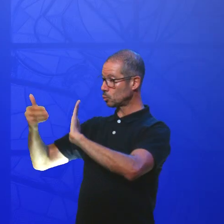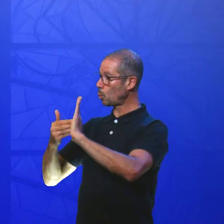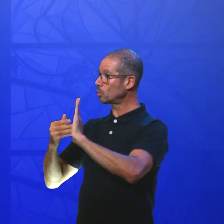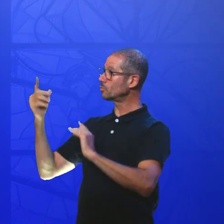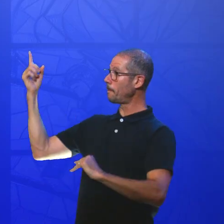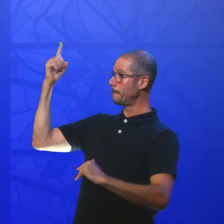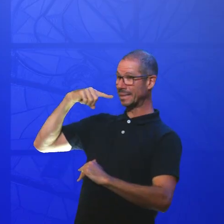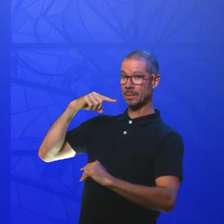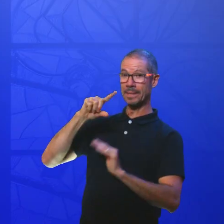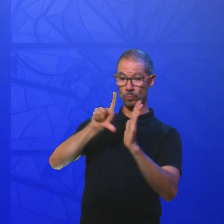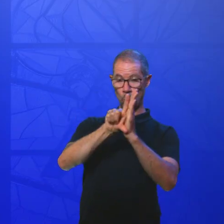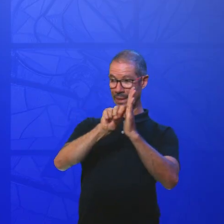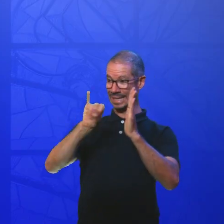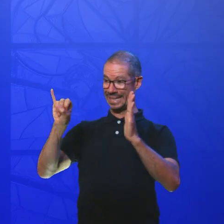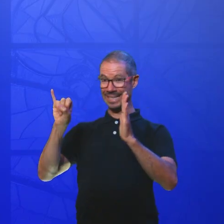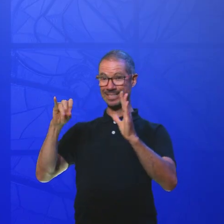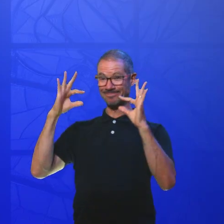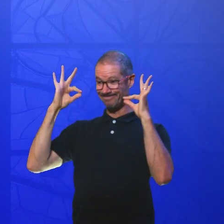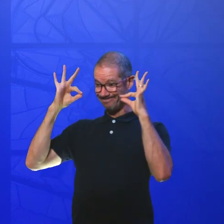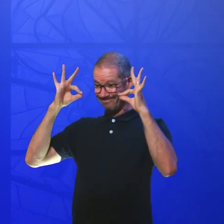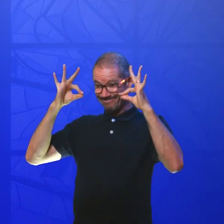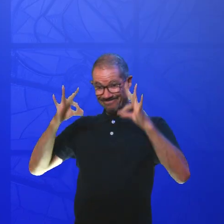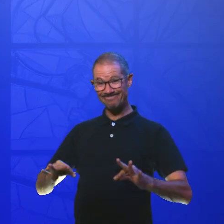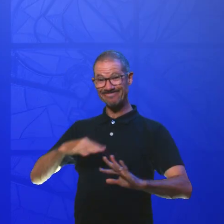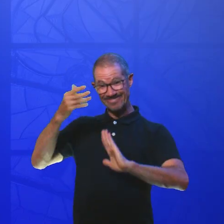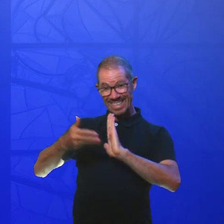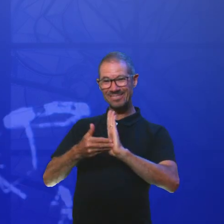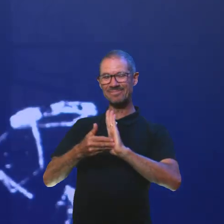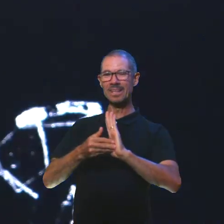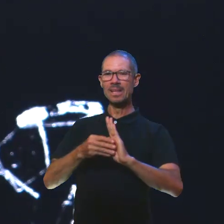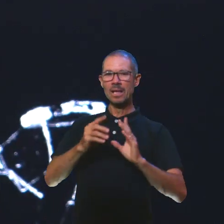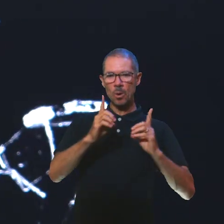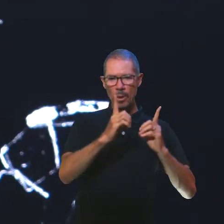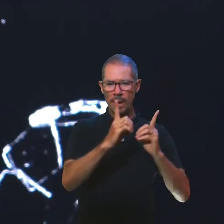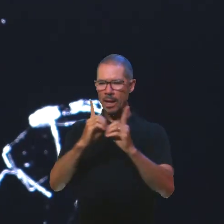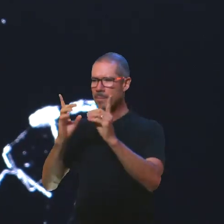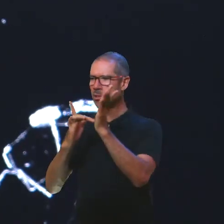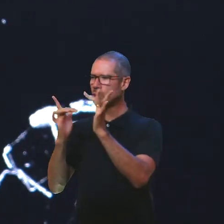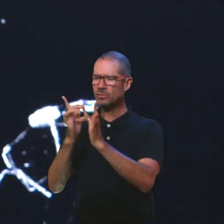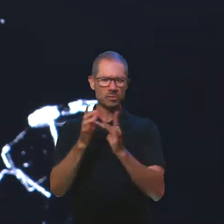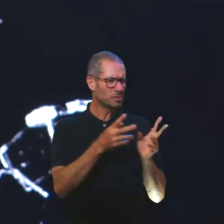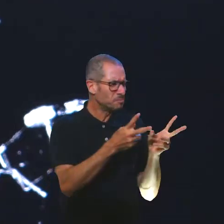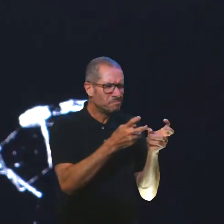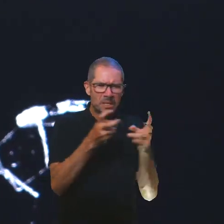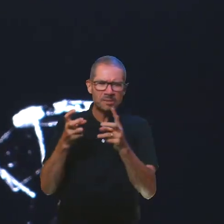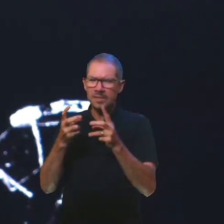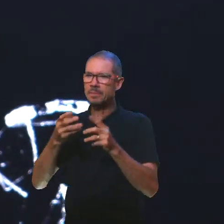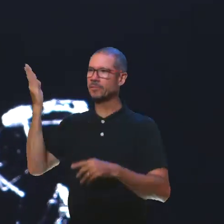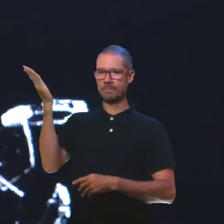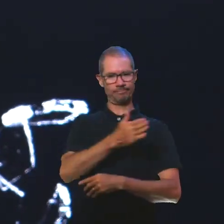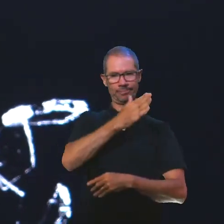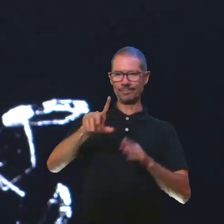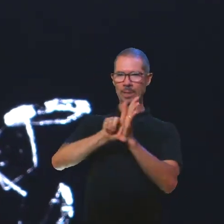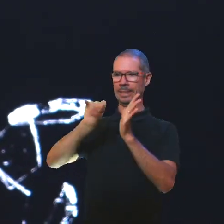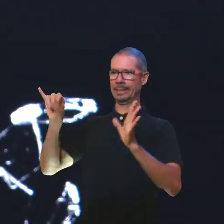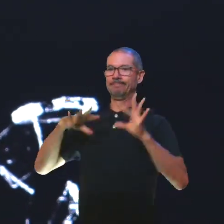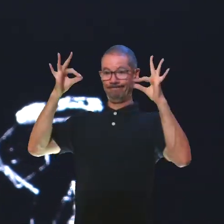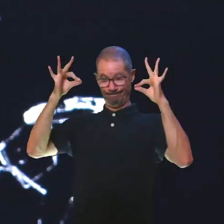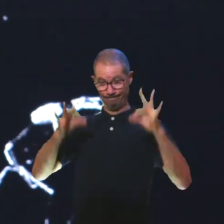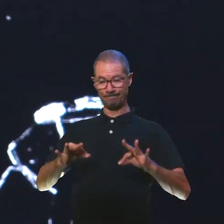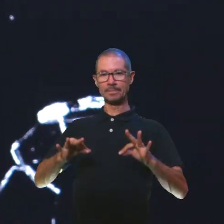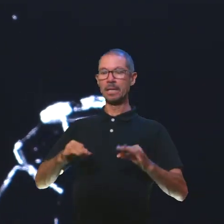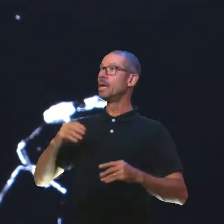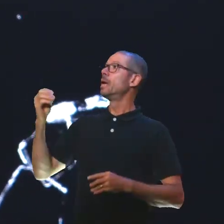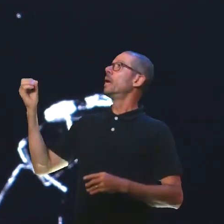todas as leis, estava tudo certo. Agora, caminhando com Jesus, eles percebem que ele não vem para anular a lei, mas confirmá-la, mas através